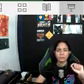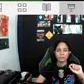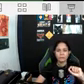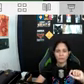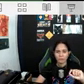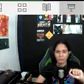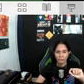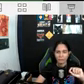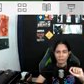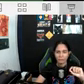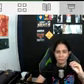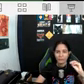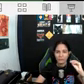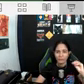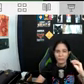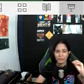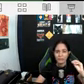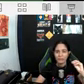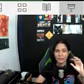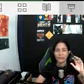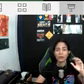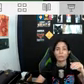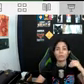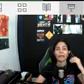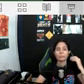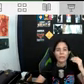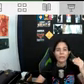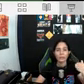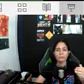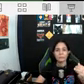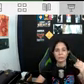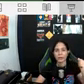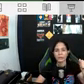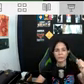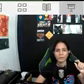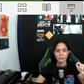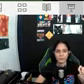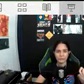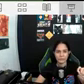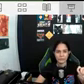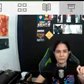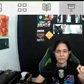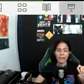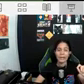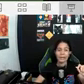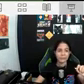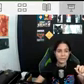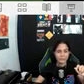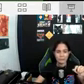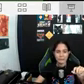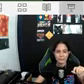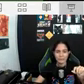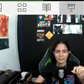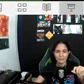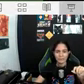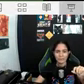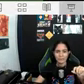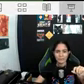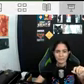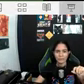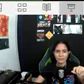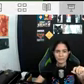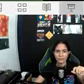tenta responder com o seu trabalho. Então, vocês vão me dizer qual é a pergunta norteadora de vocês. Lembrando que para